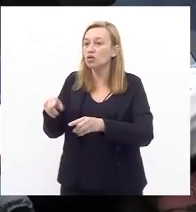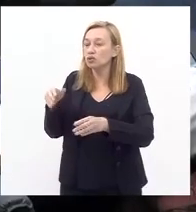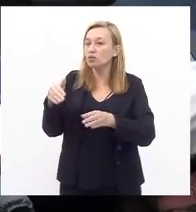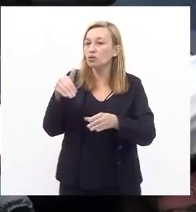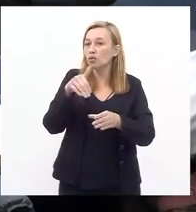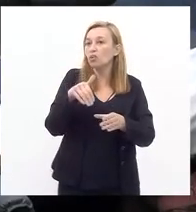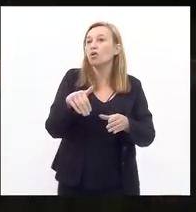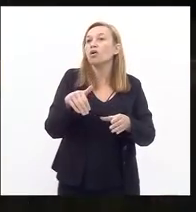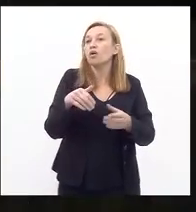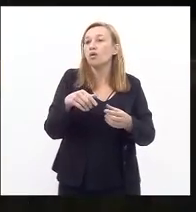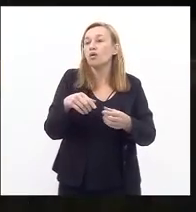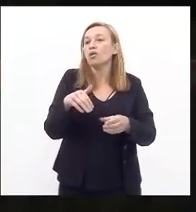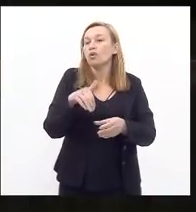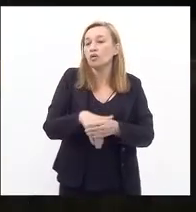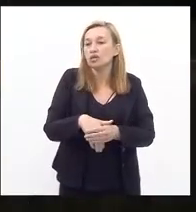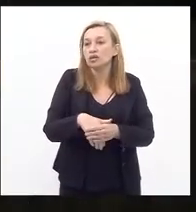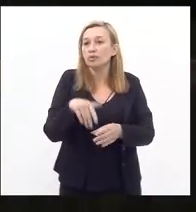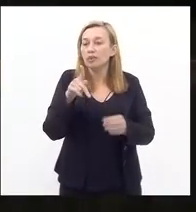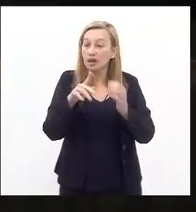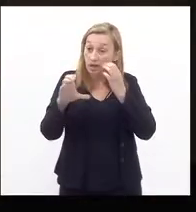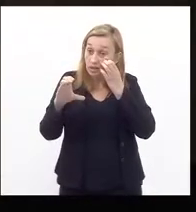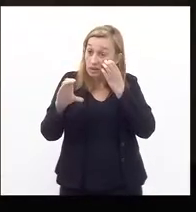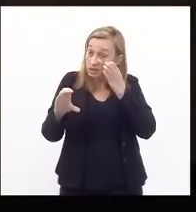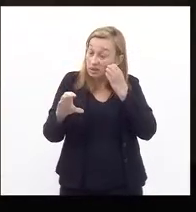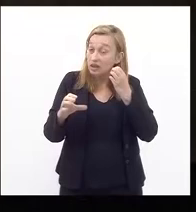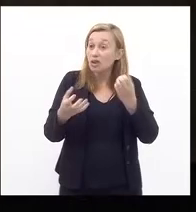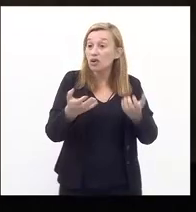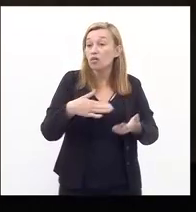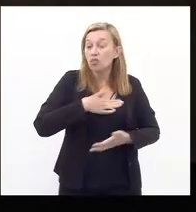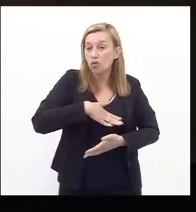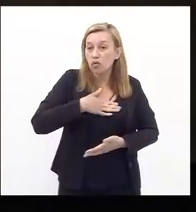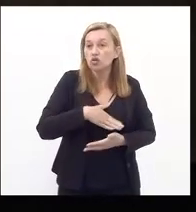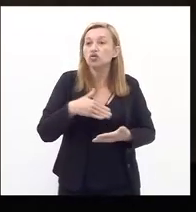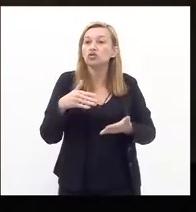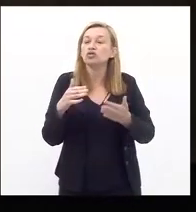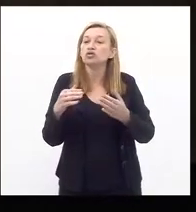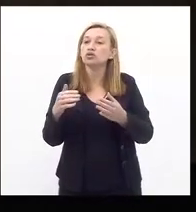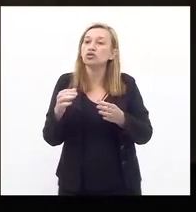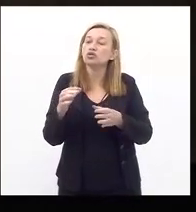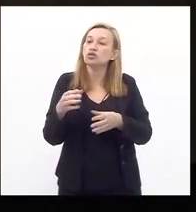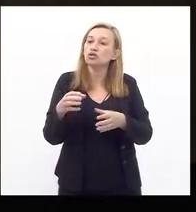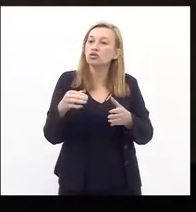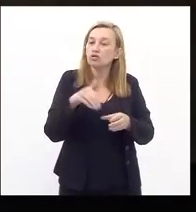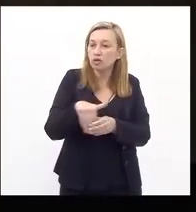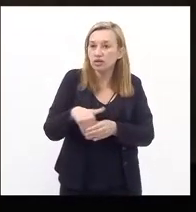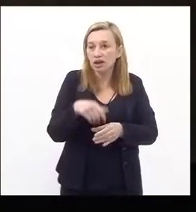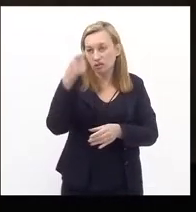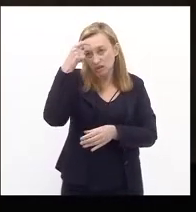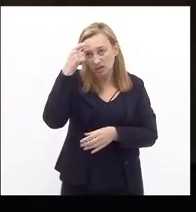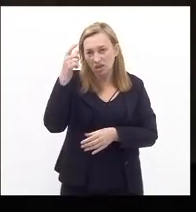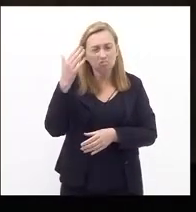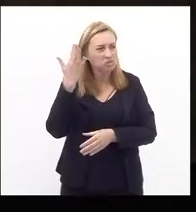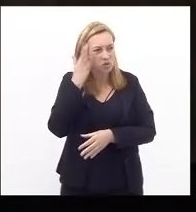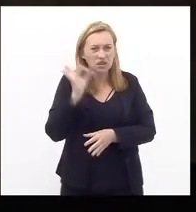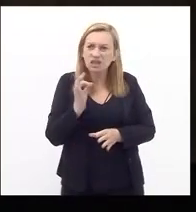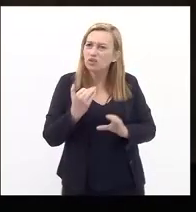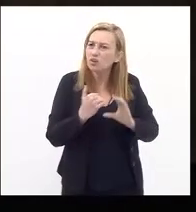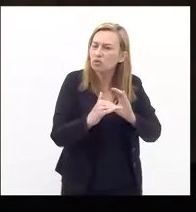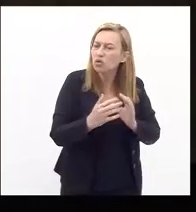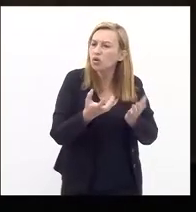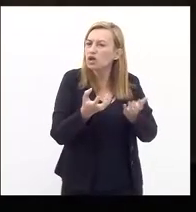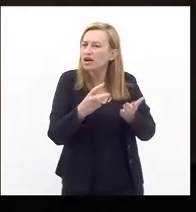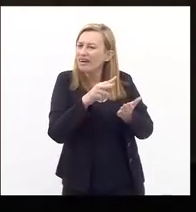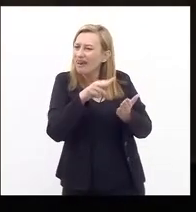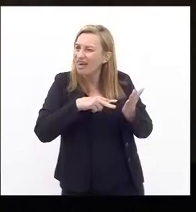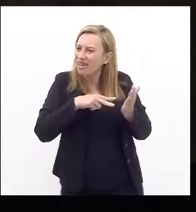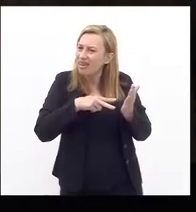ser Ok Deputado o Luis é que eu gosto de votar conscientemente eu não entendi o encaminhamento eu queria